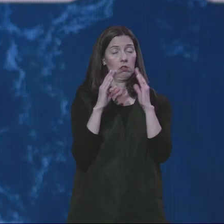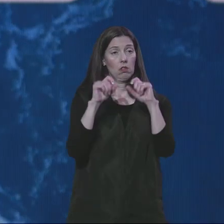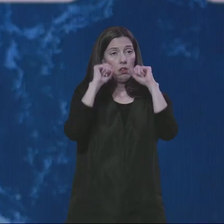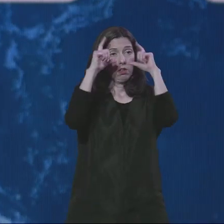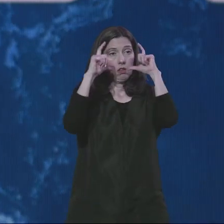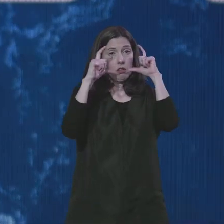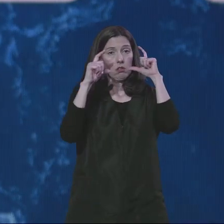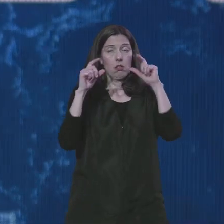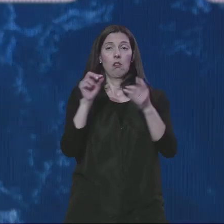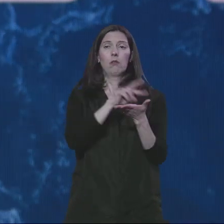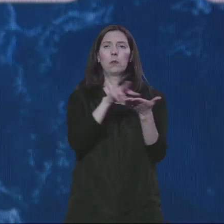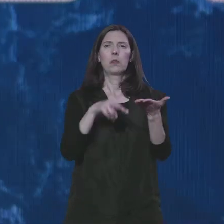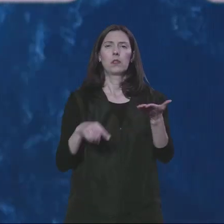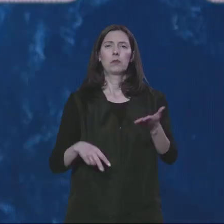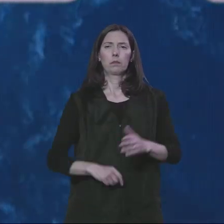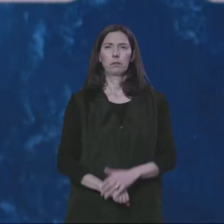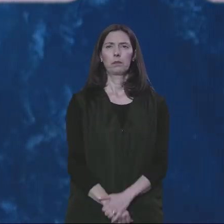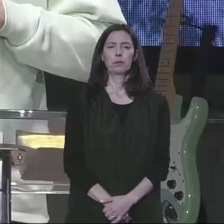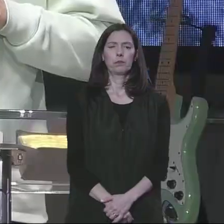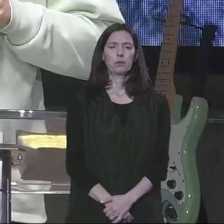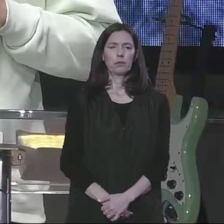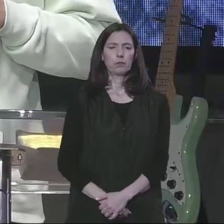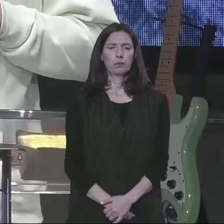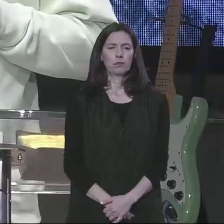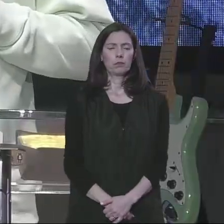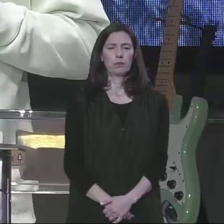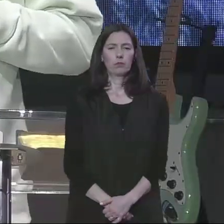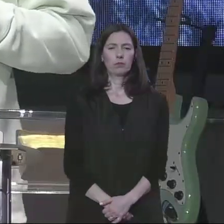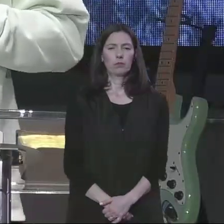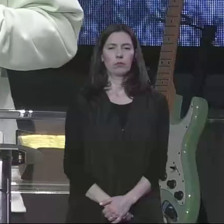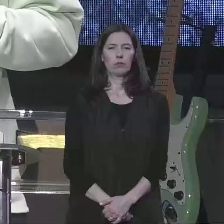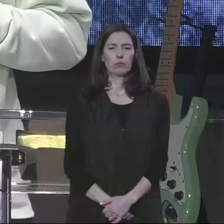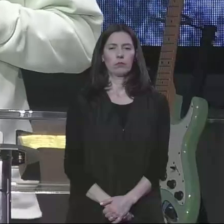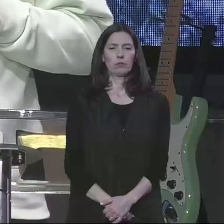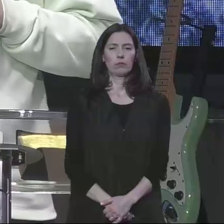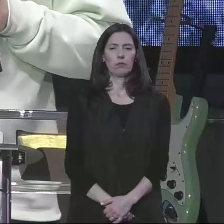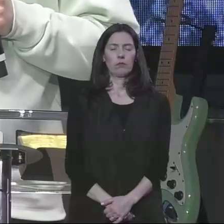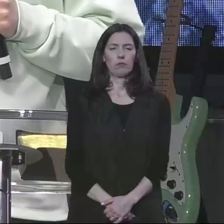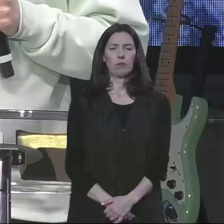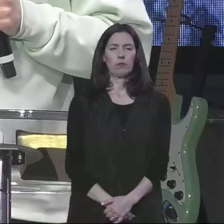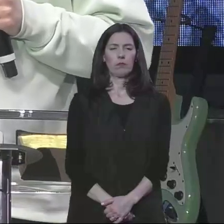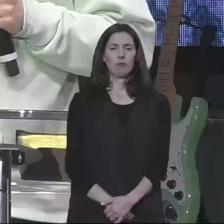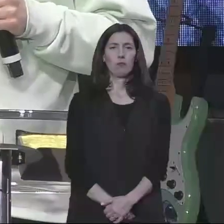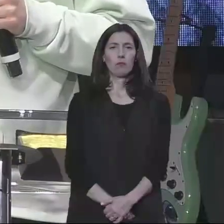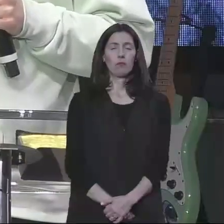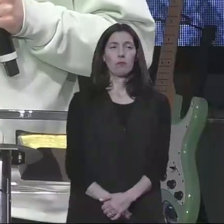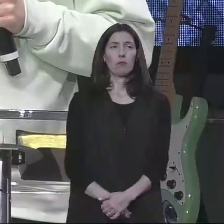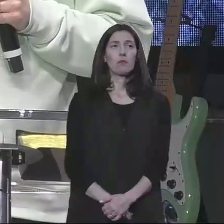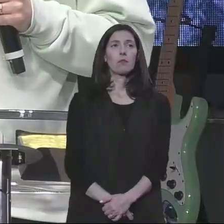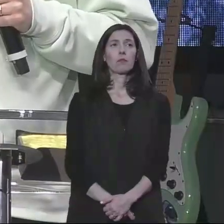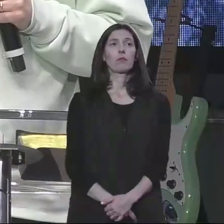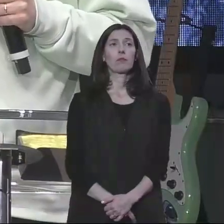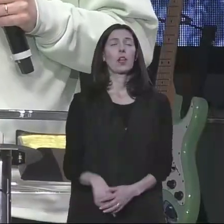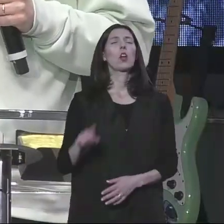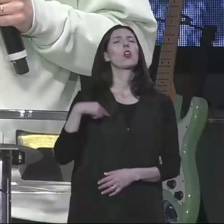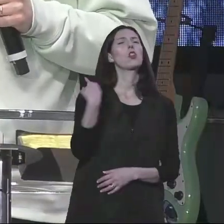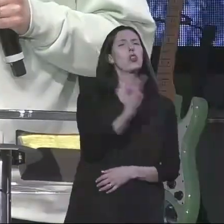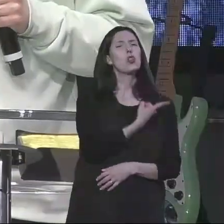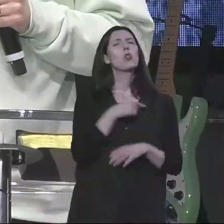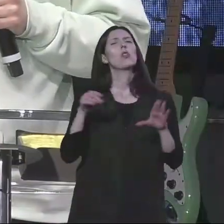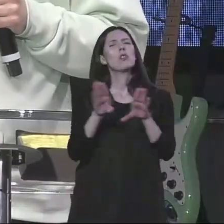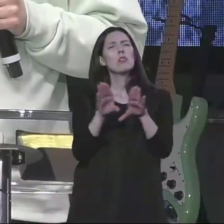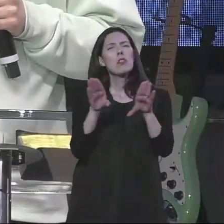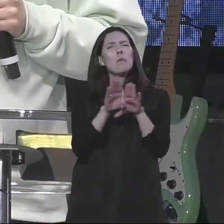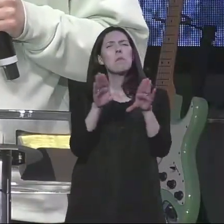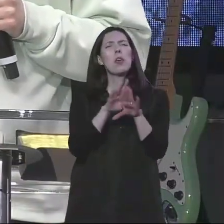Vamos ler a palavra. Portanto, também nós, uma vez que estamos rodeados por tão grande